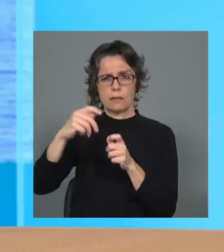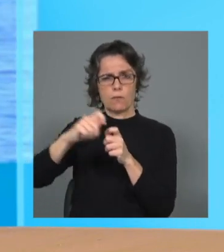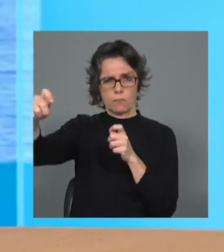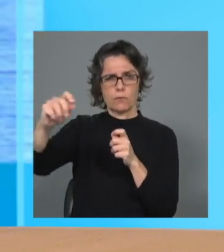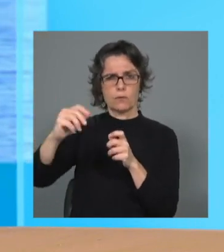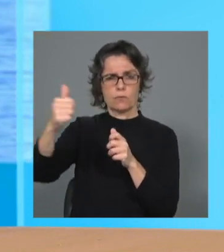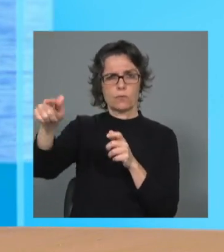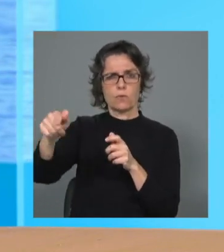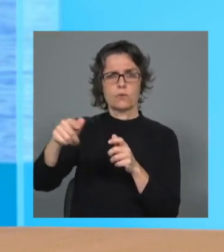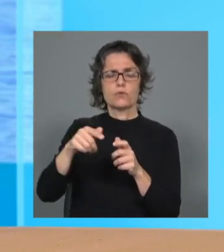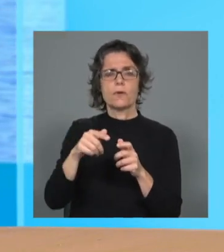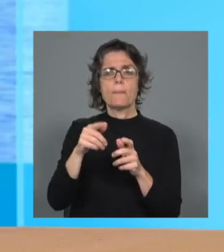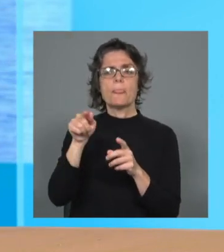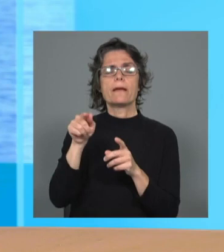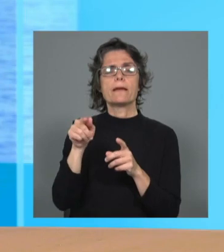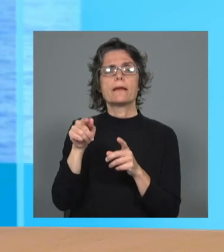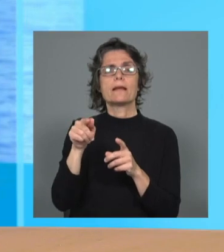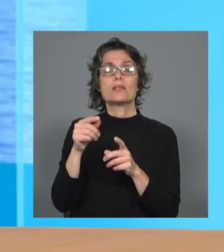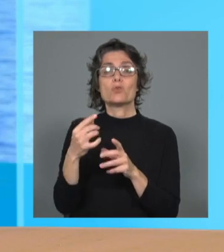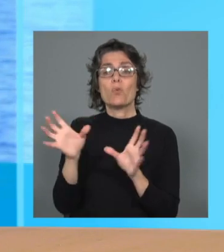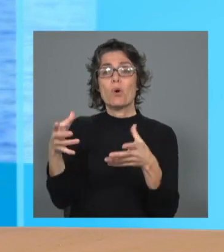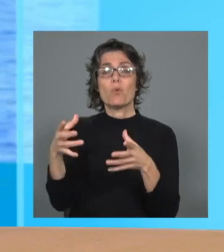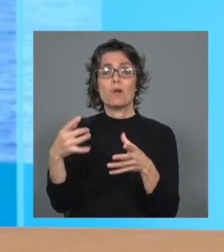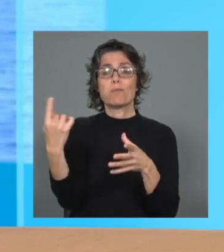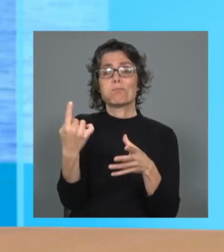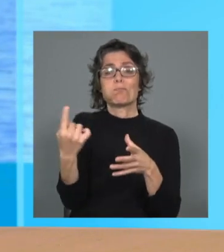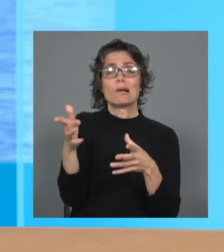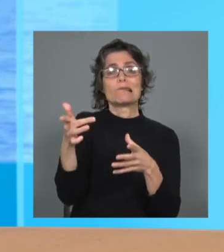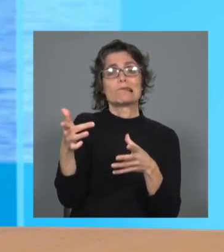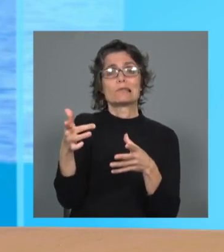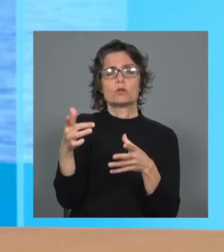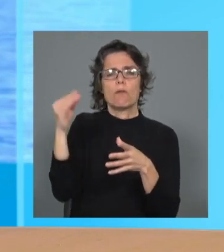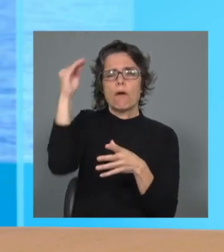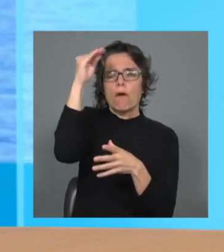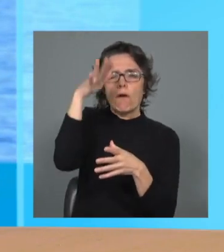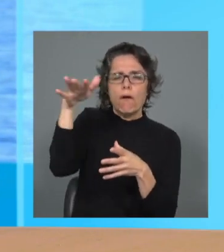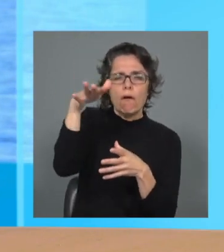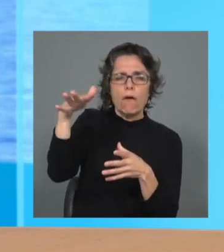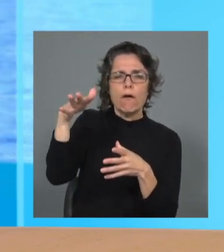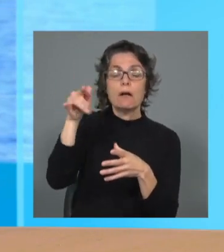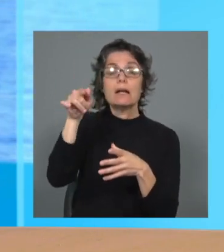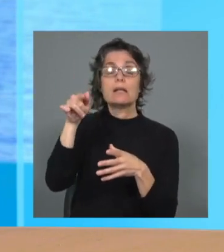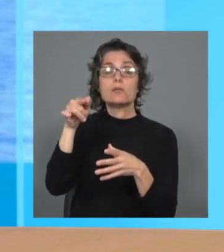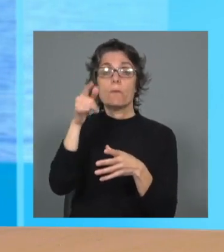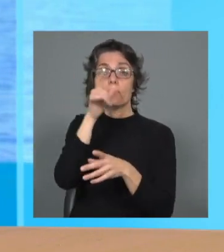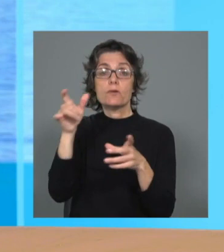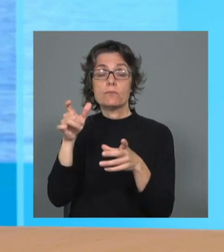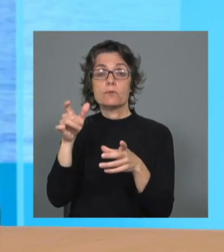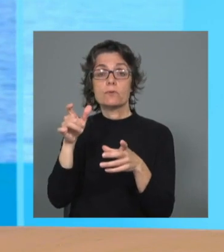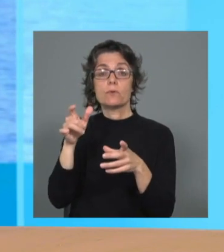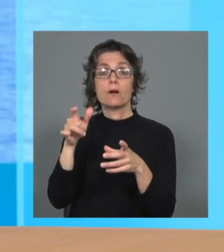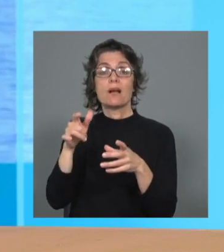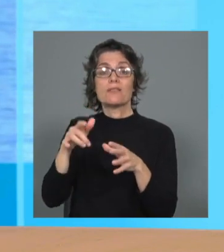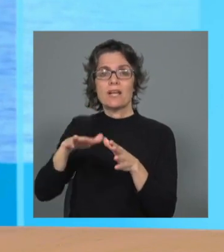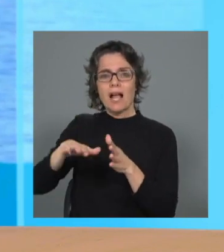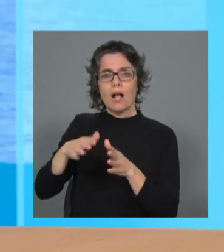E esta comunidade é isolada, ou seja, é um meio totalmente rural. onde para ir à casa da maior parte das pessoas tem que ir no caminho de